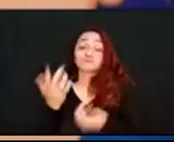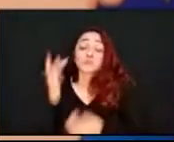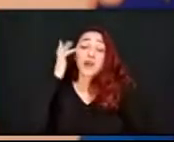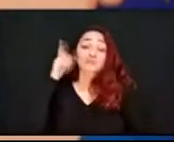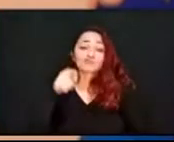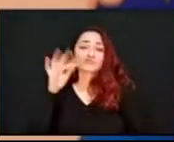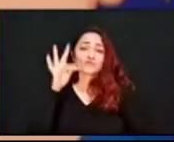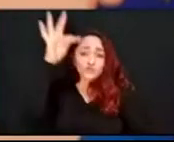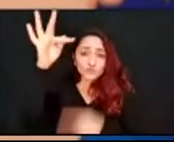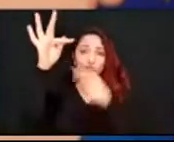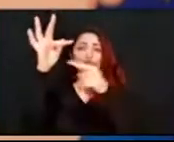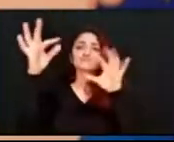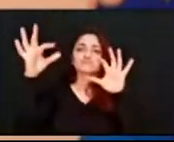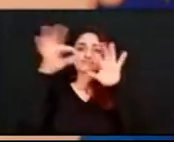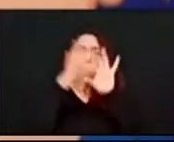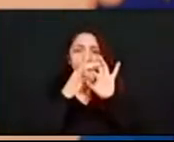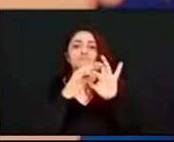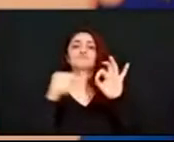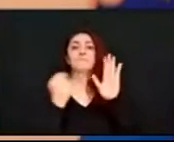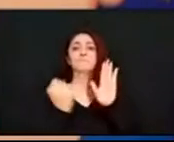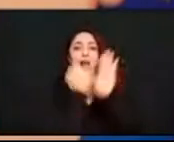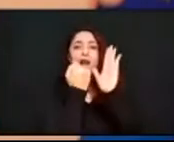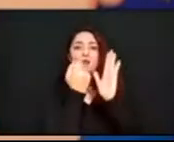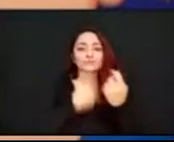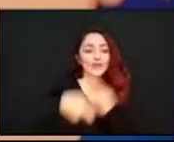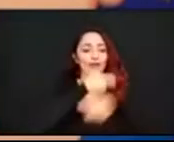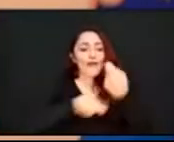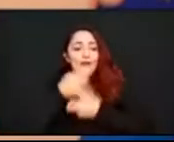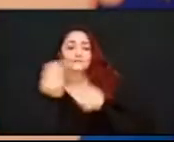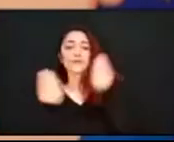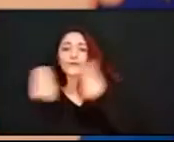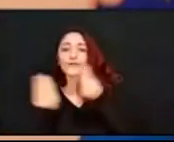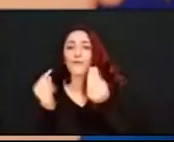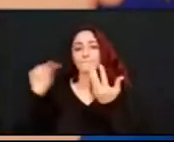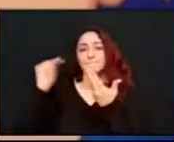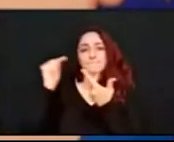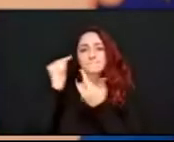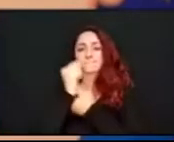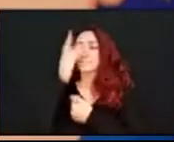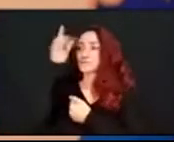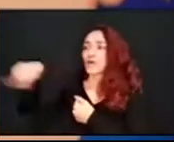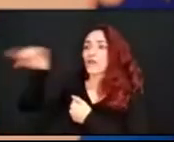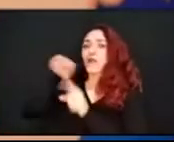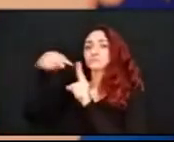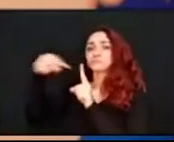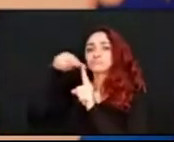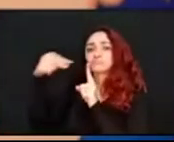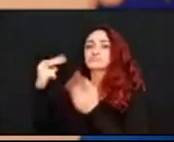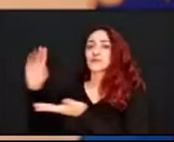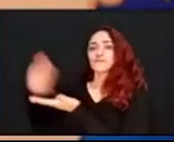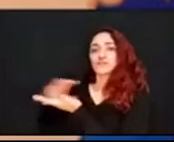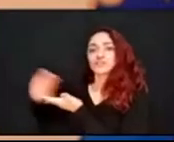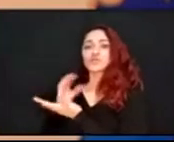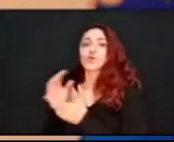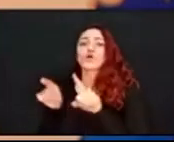isso com o impacto do nosso negócio como que os nossos stakeholders como os nossos investidores percebem essa transformação como que os nossos clientes